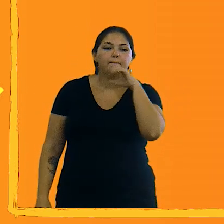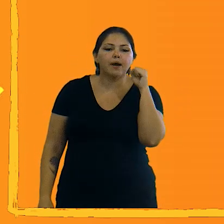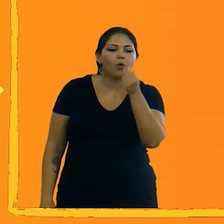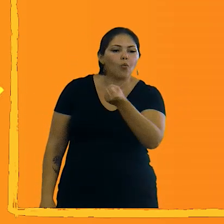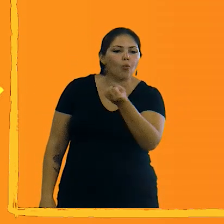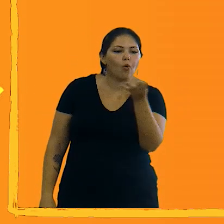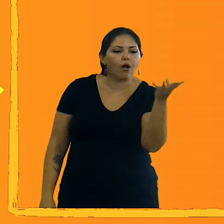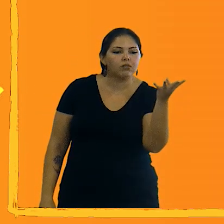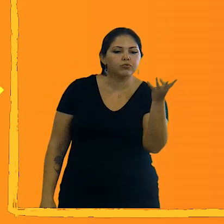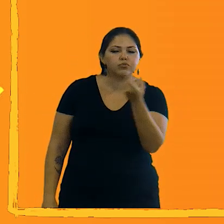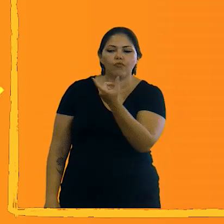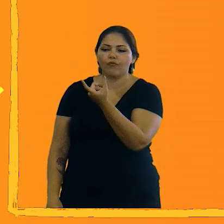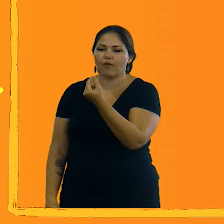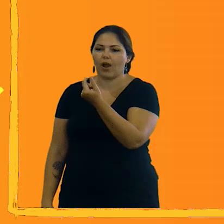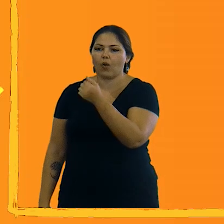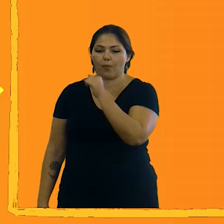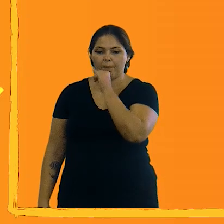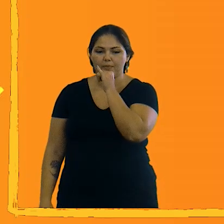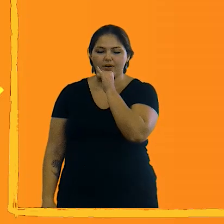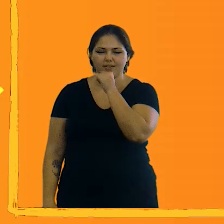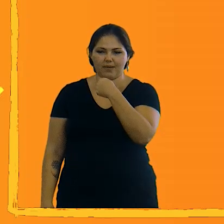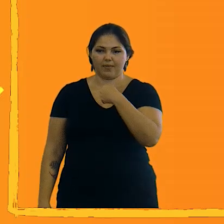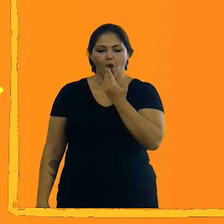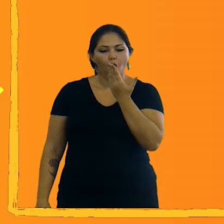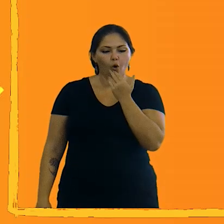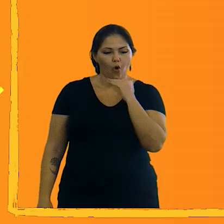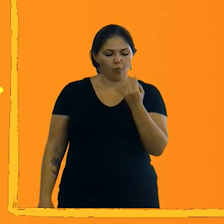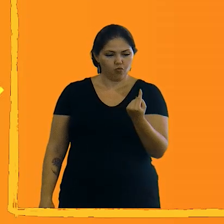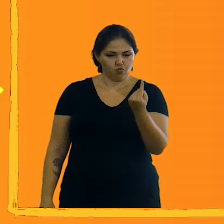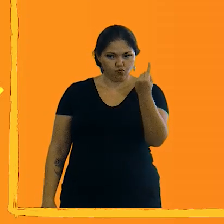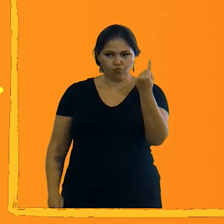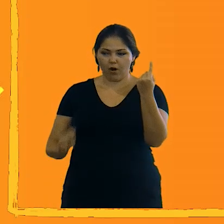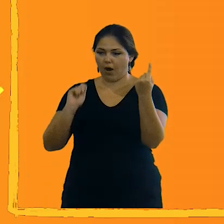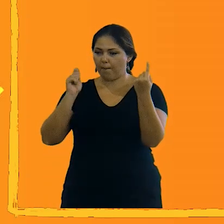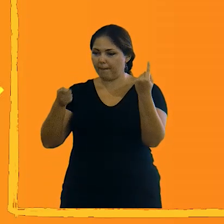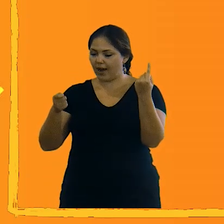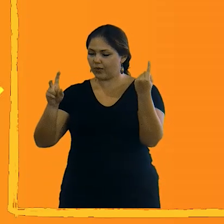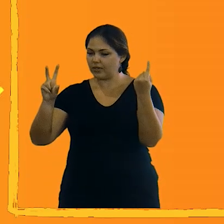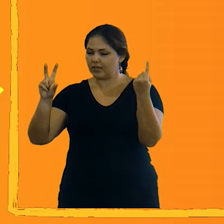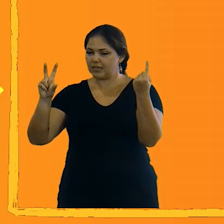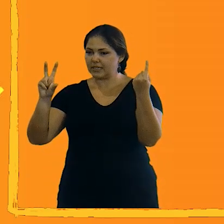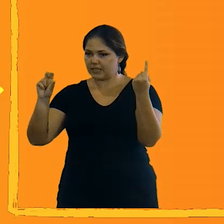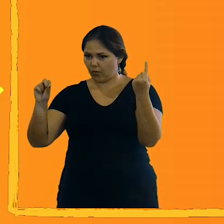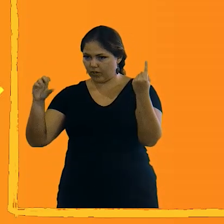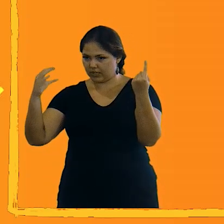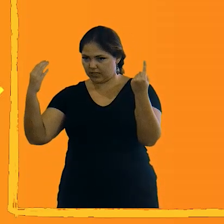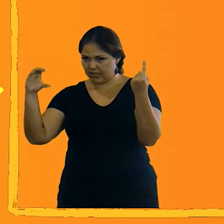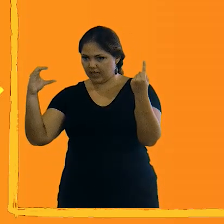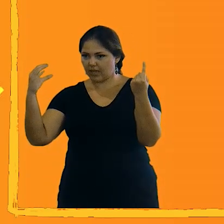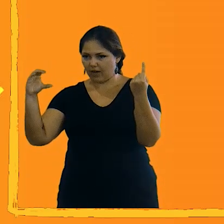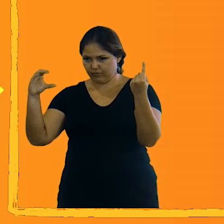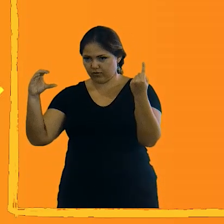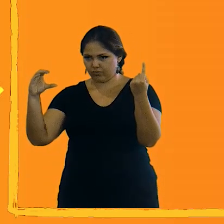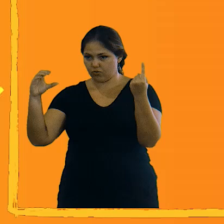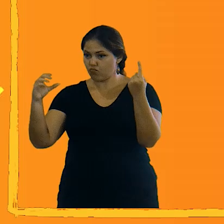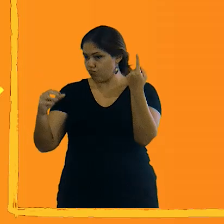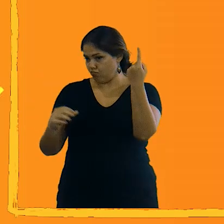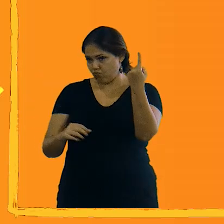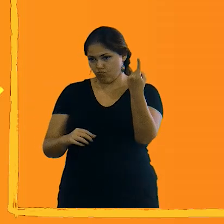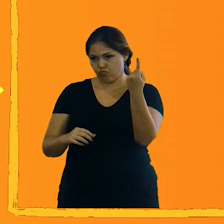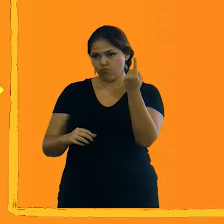pagar eu como eu pago quanto pessoal 50